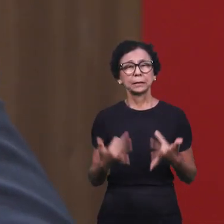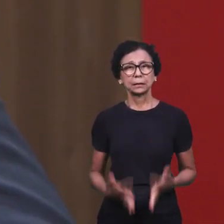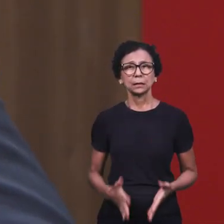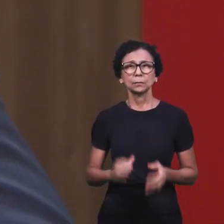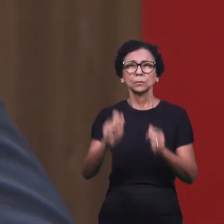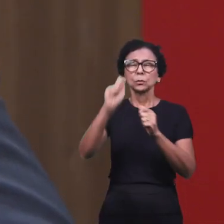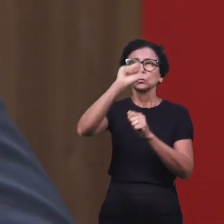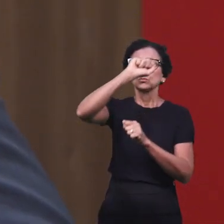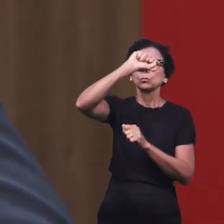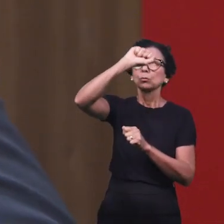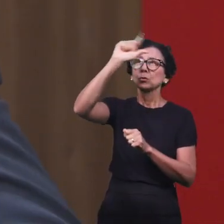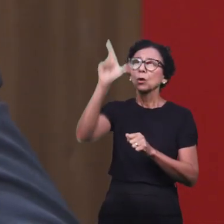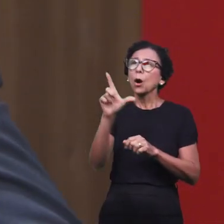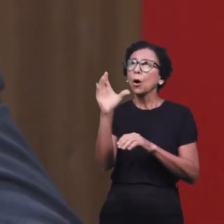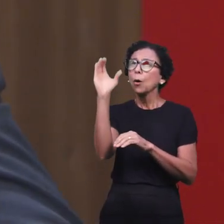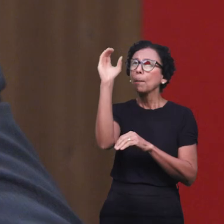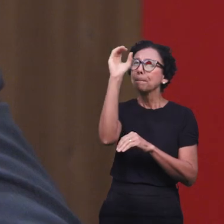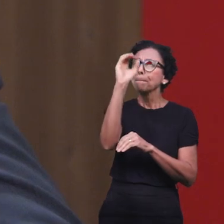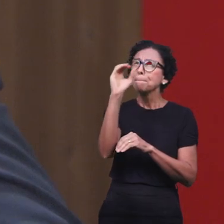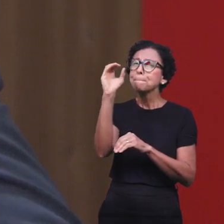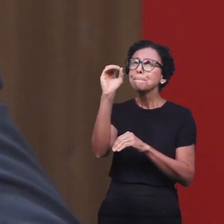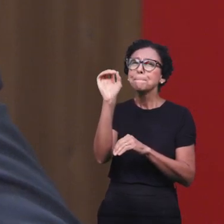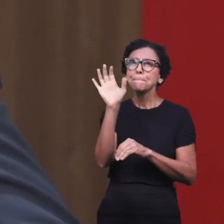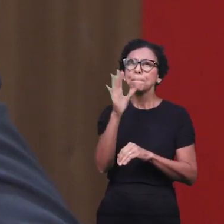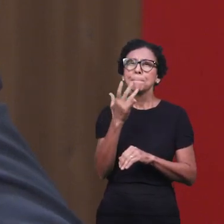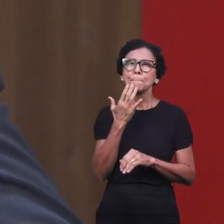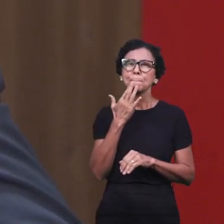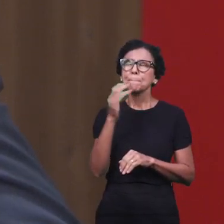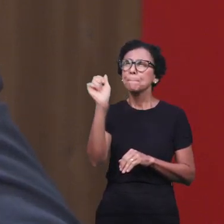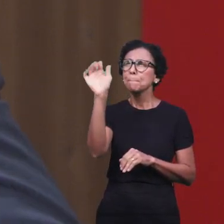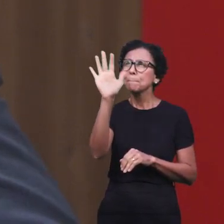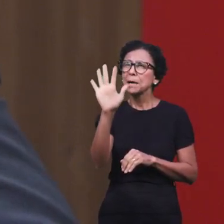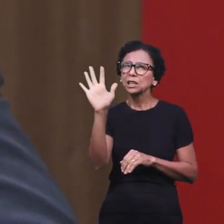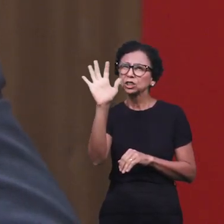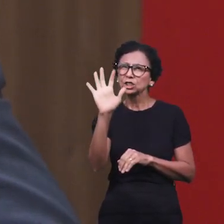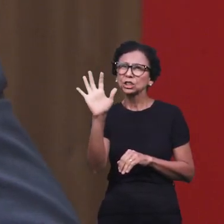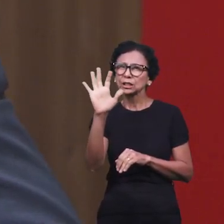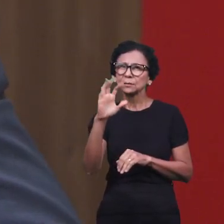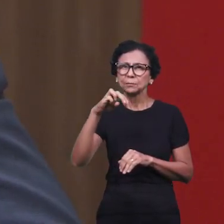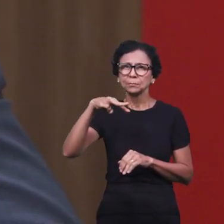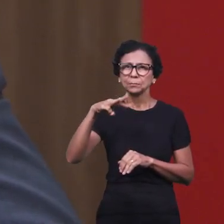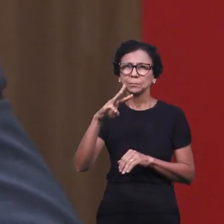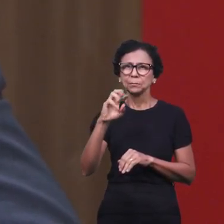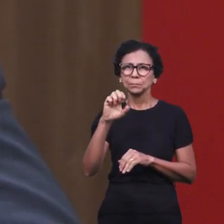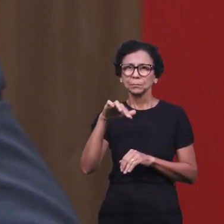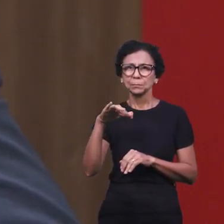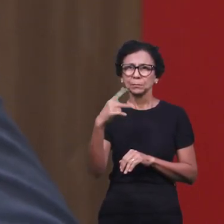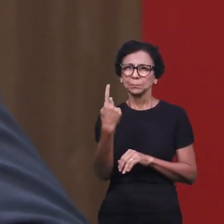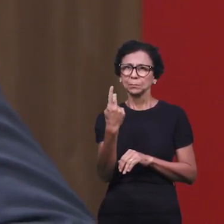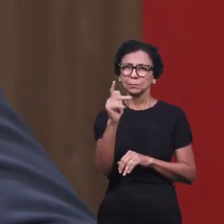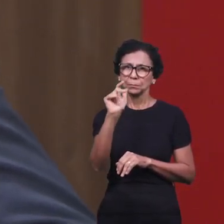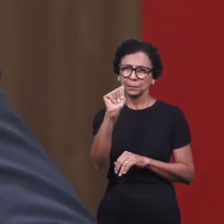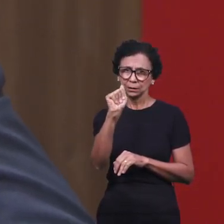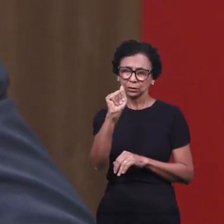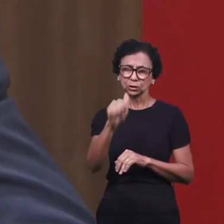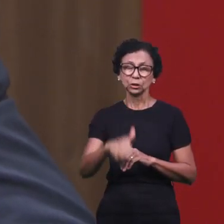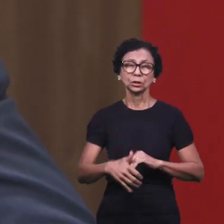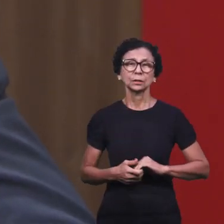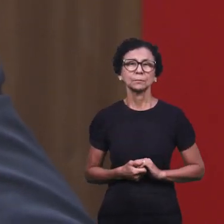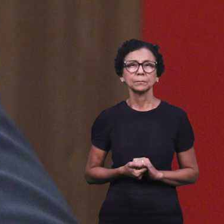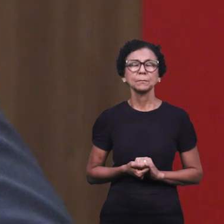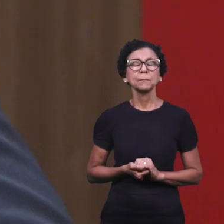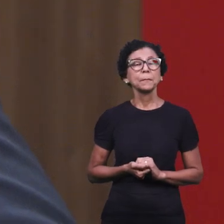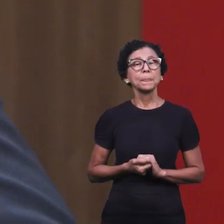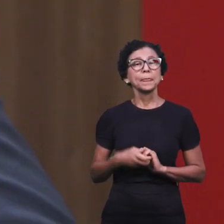Portanto, se você está ligando a TV agora, a TV Manaim, ou está assistindo no canal do YouTube este